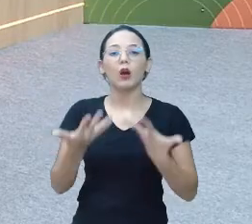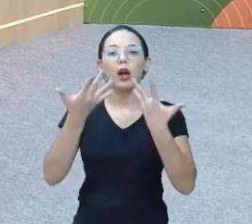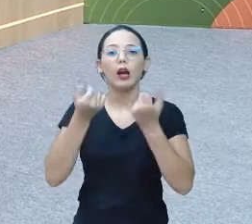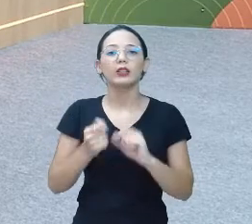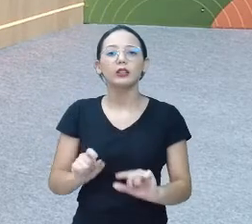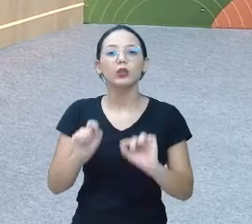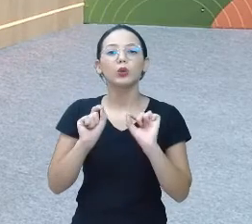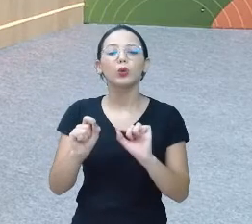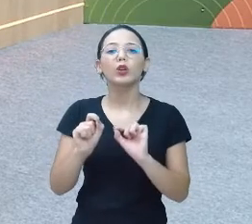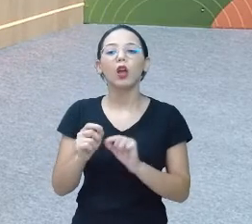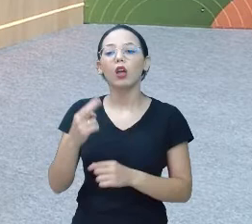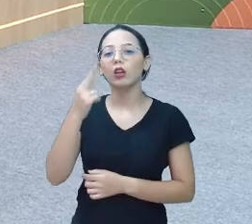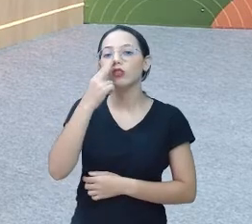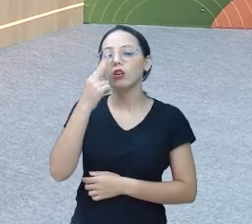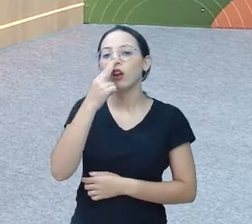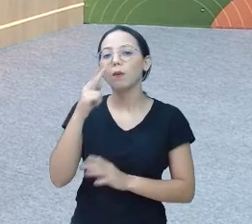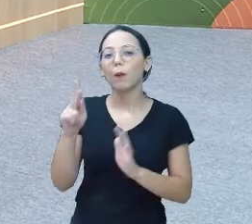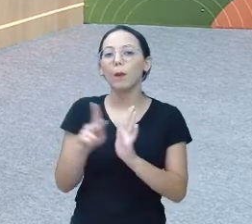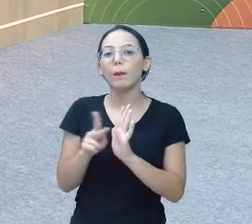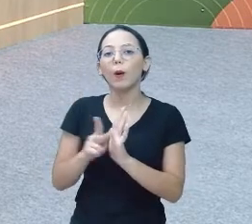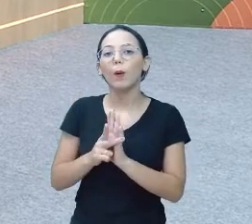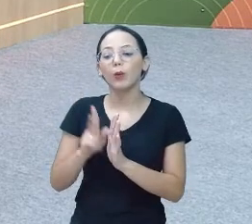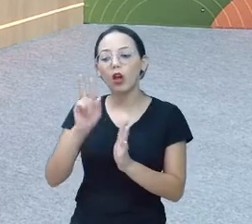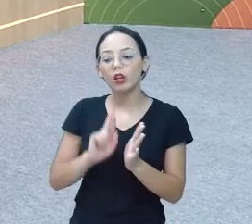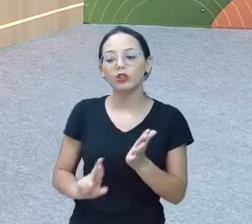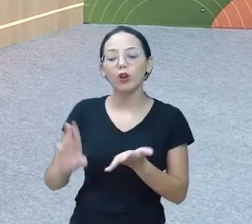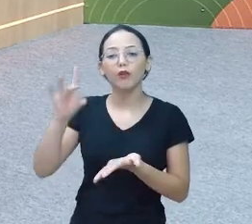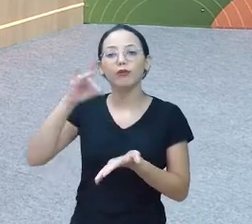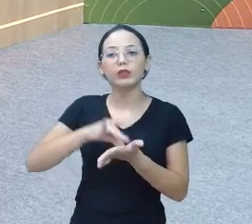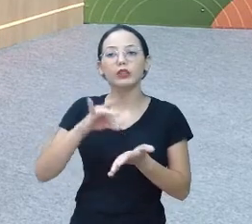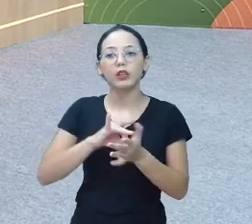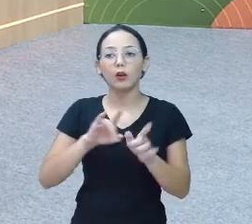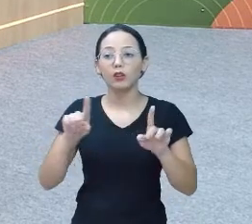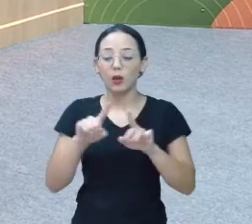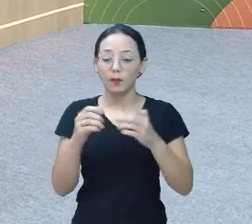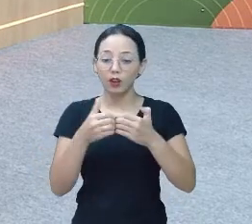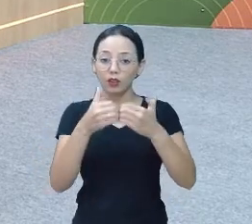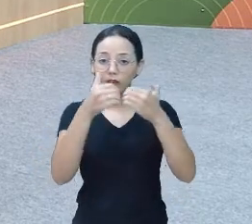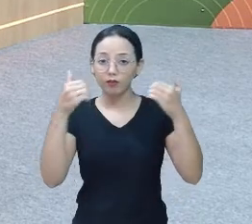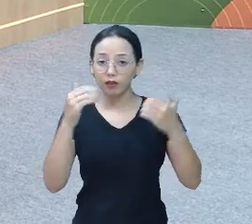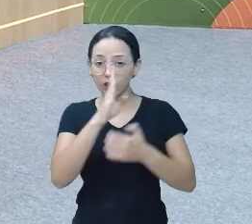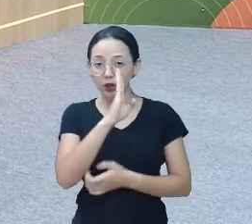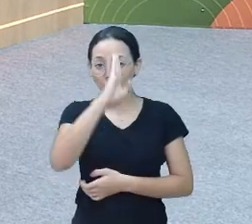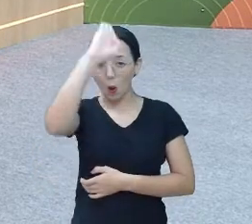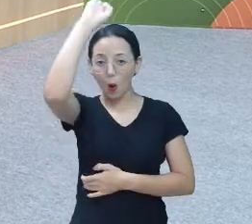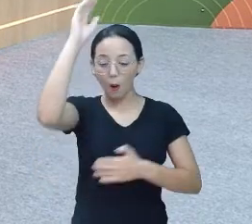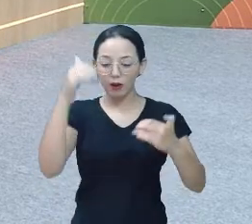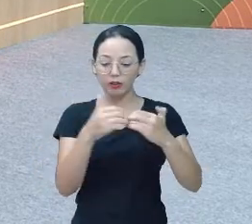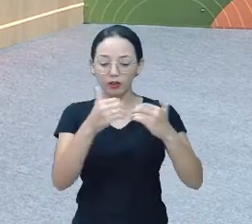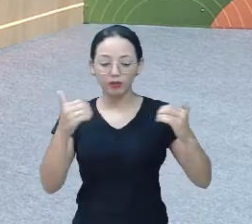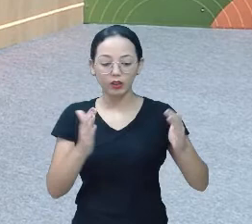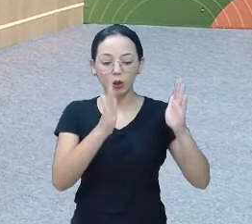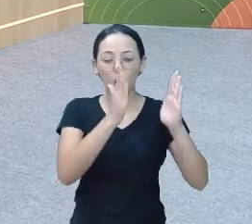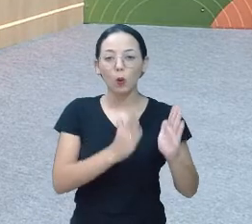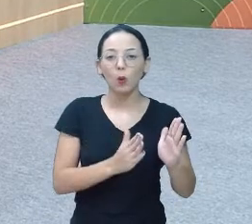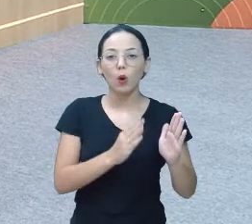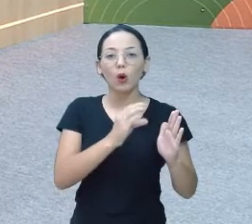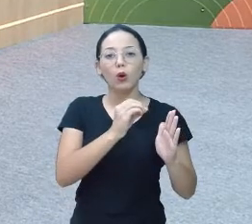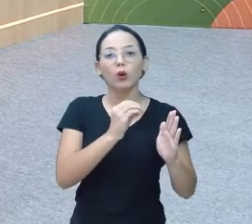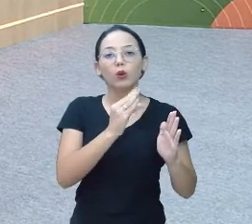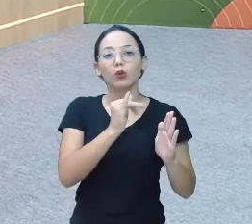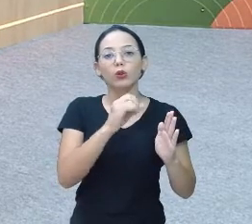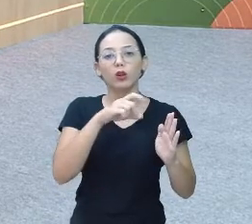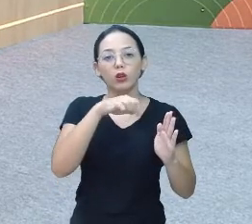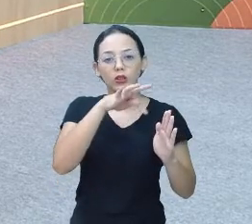cristianismo como uma religião oficial e divide o Império Romano em 2. O Império Romano do